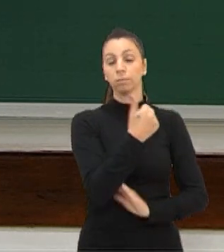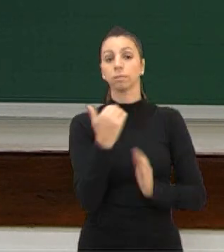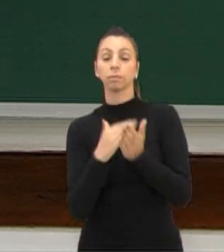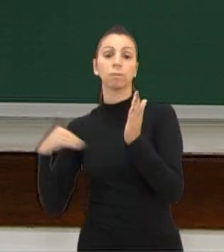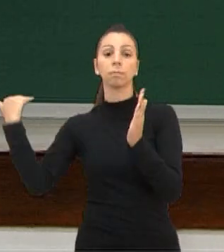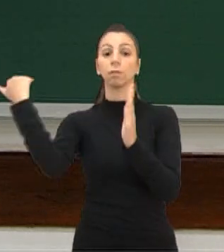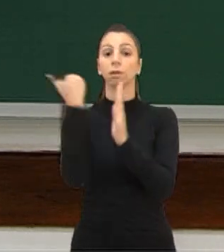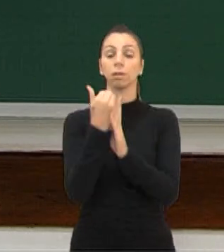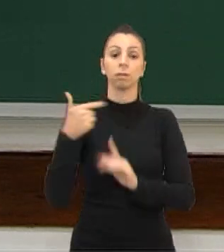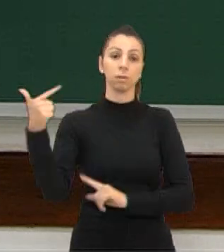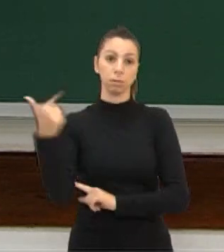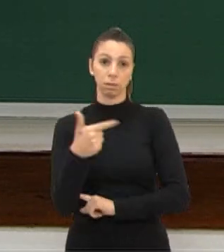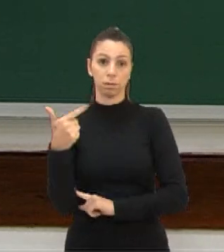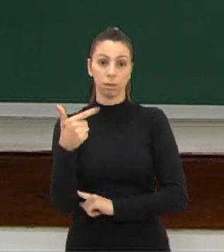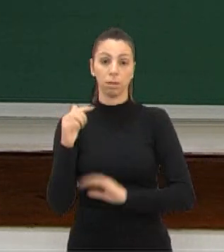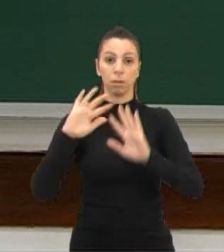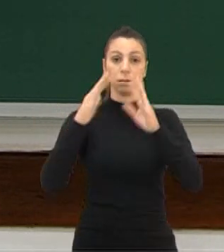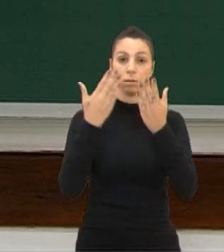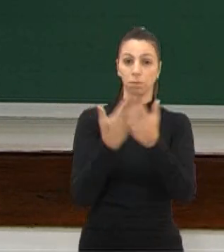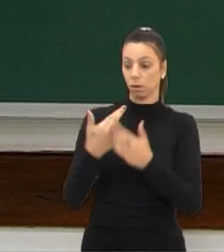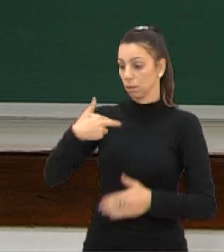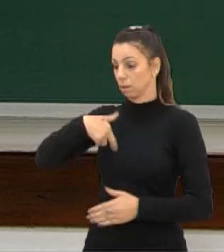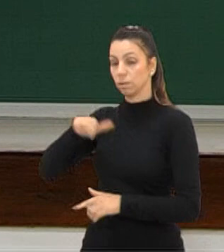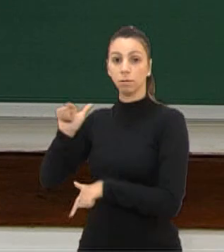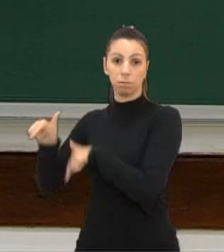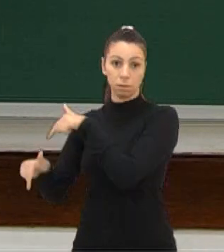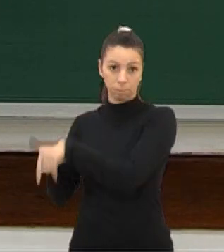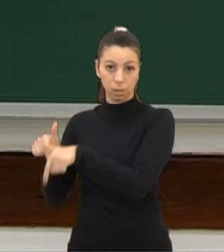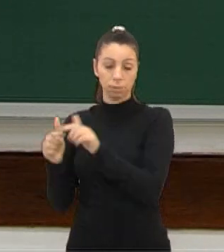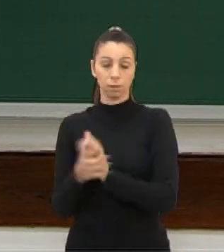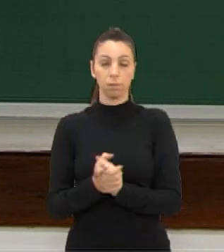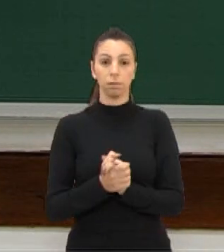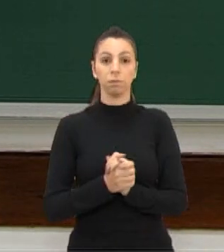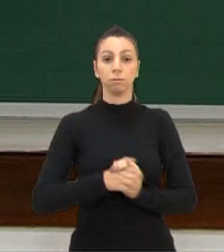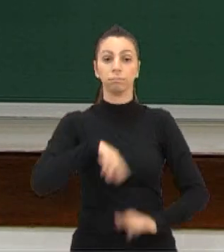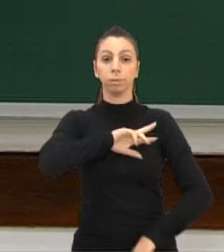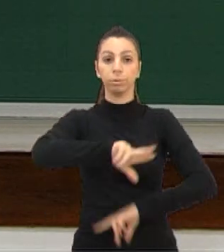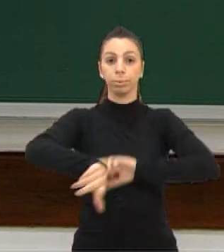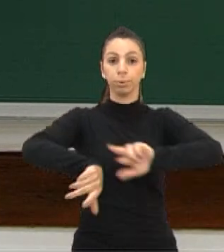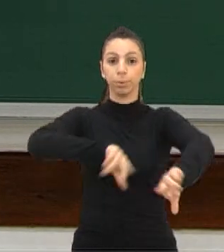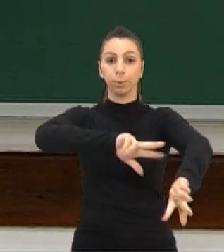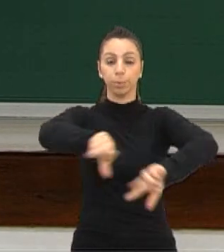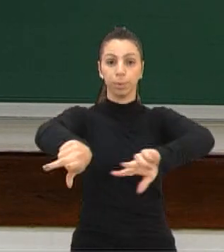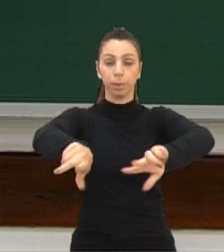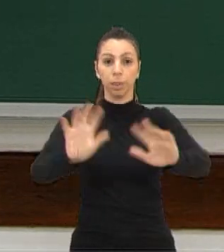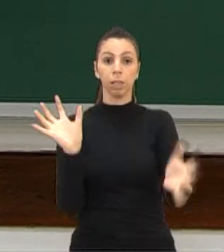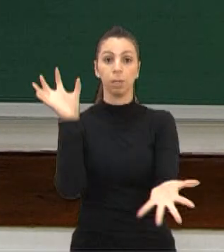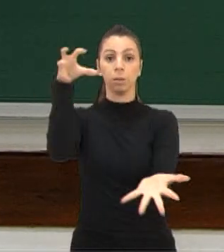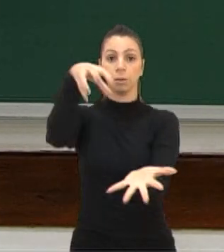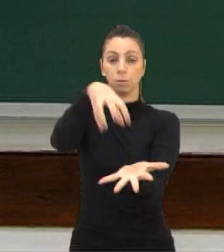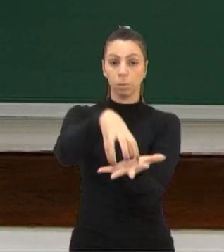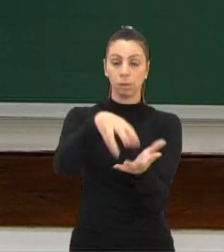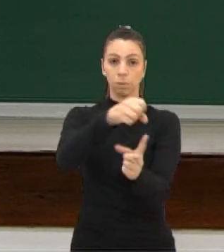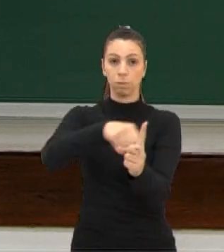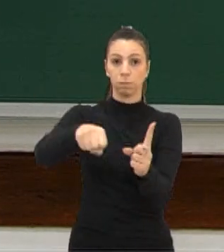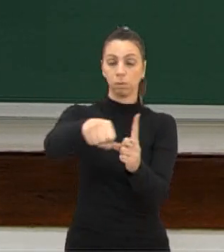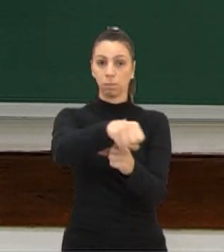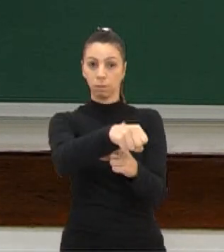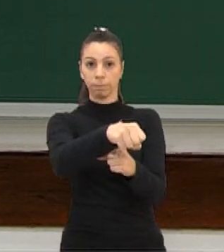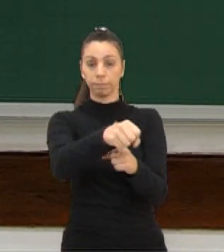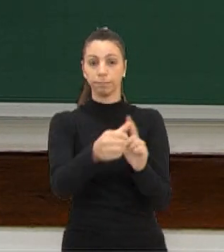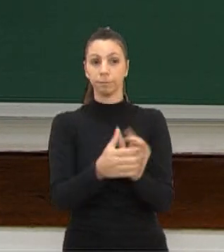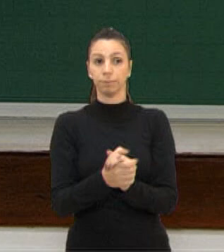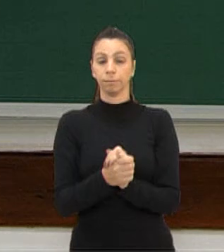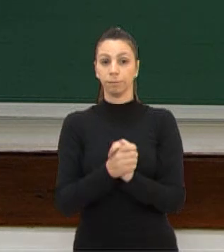secundários, a escola, o trabalho, a religião e tantas outras, né, e as diversas instituições sociais, no qual o